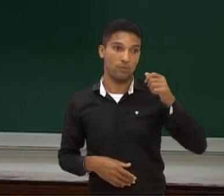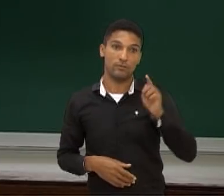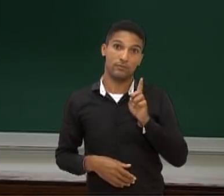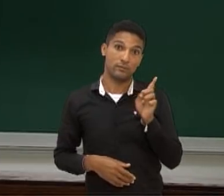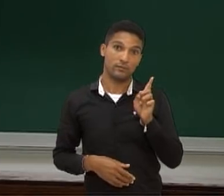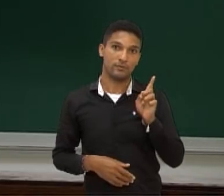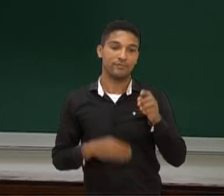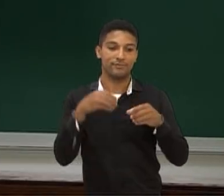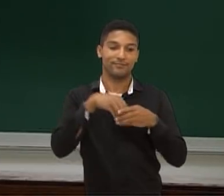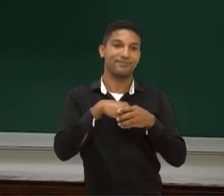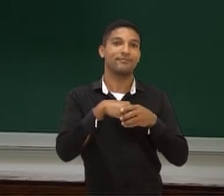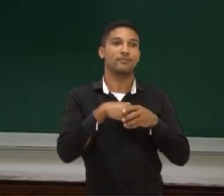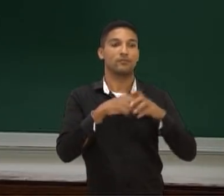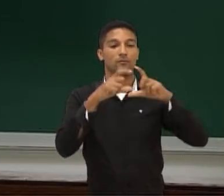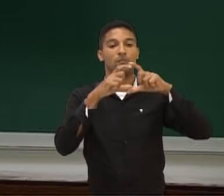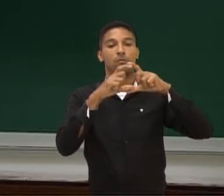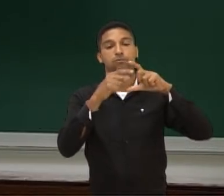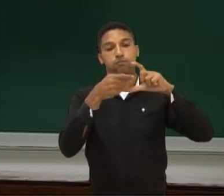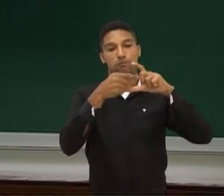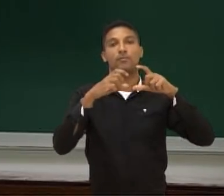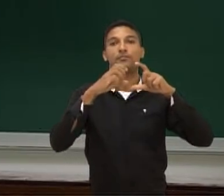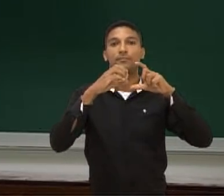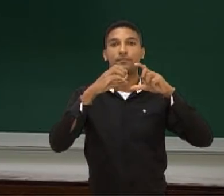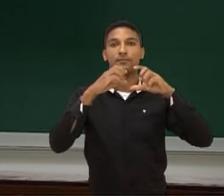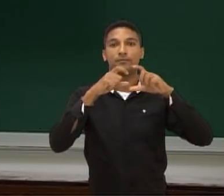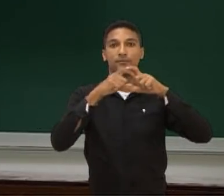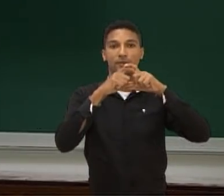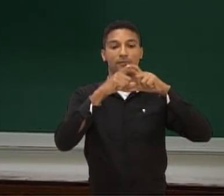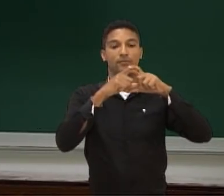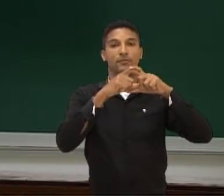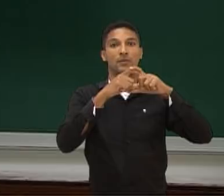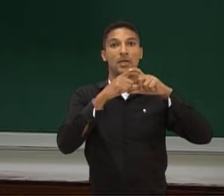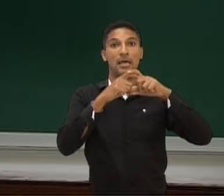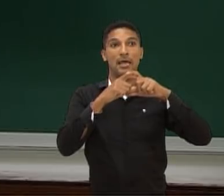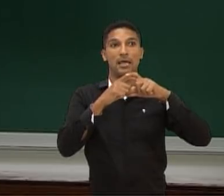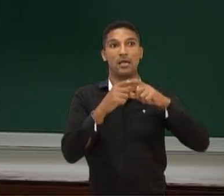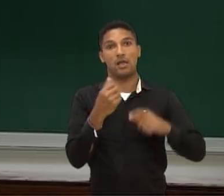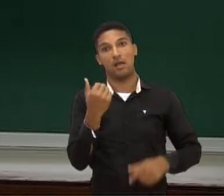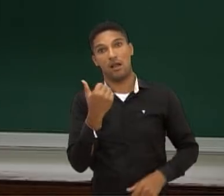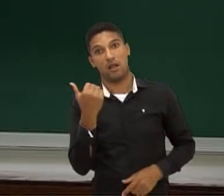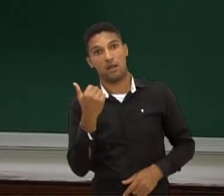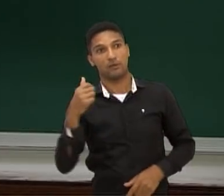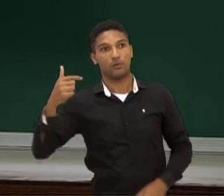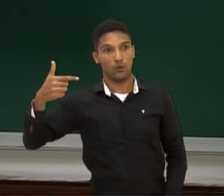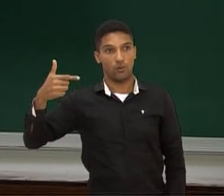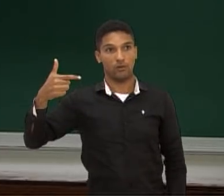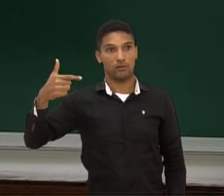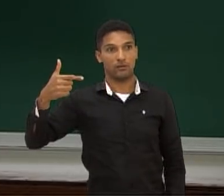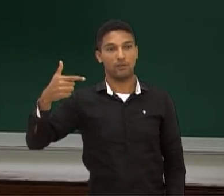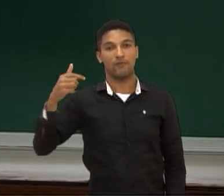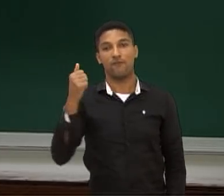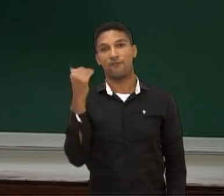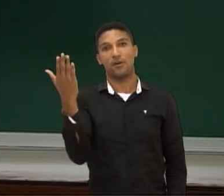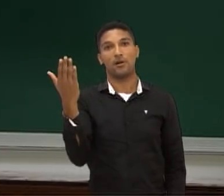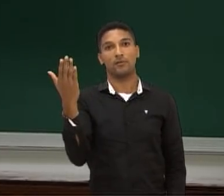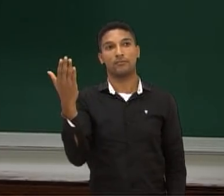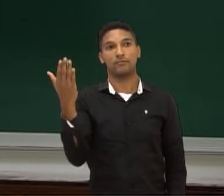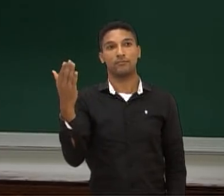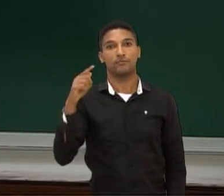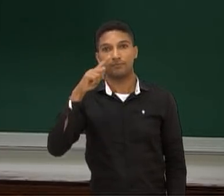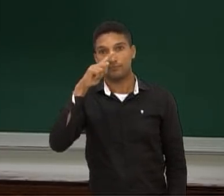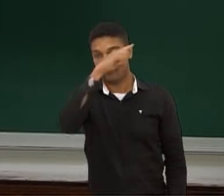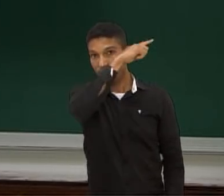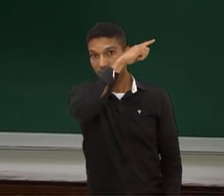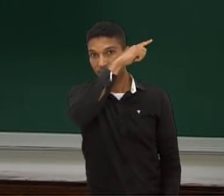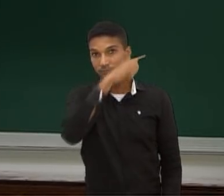aqui, está totalmente contido. Nesse caso, ele não está totalmente contido, tem um pedacinho ali que está saindo para fora, beleza?